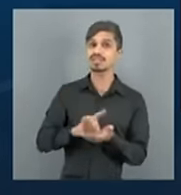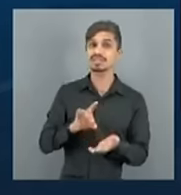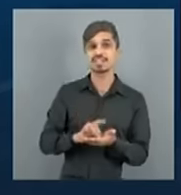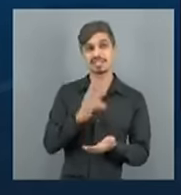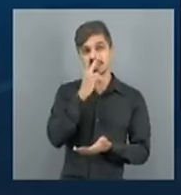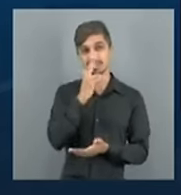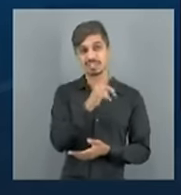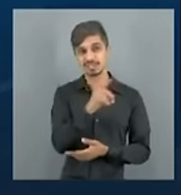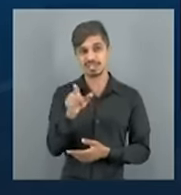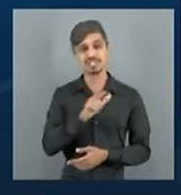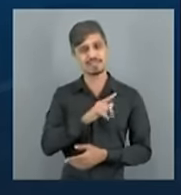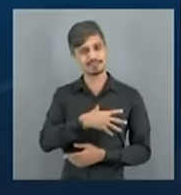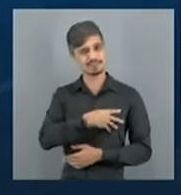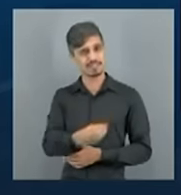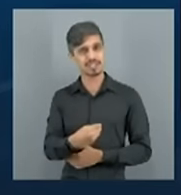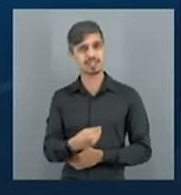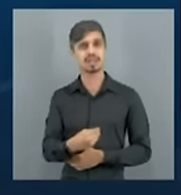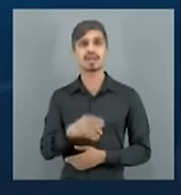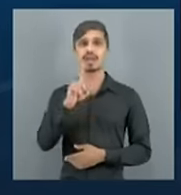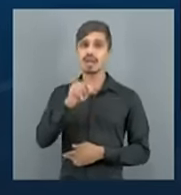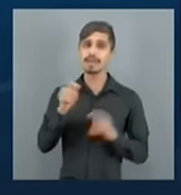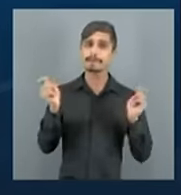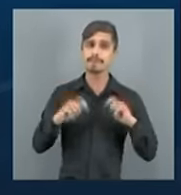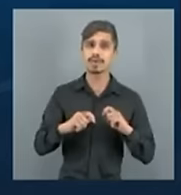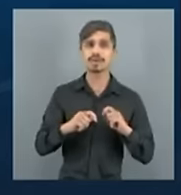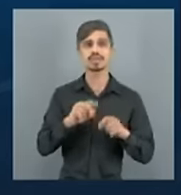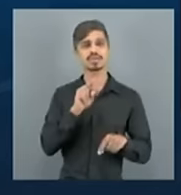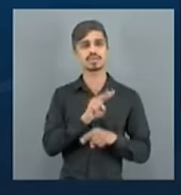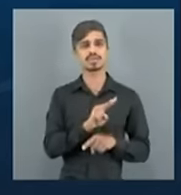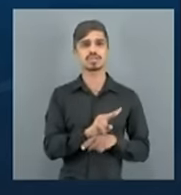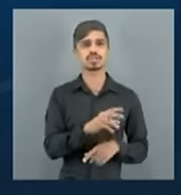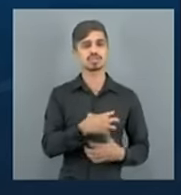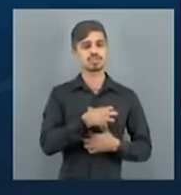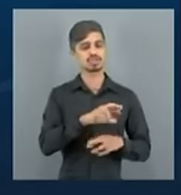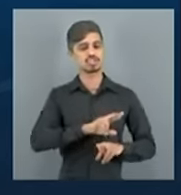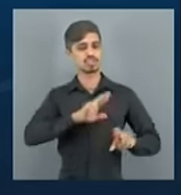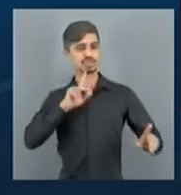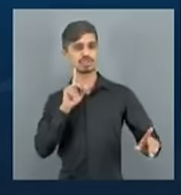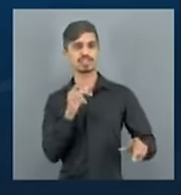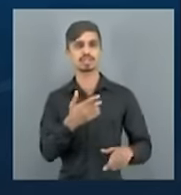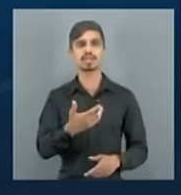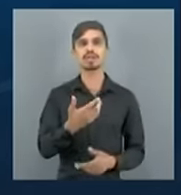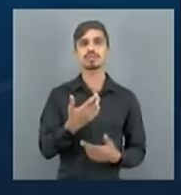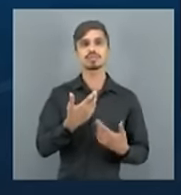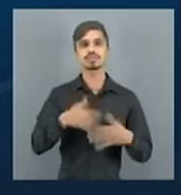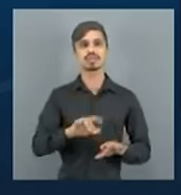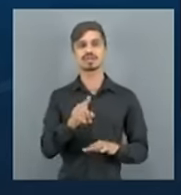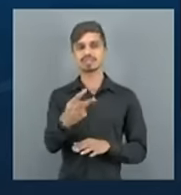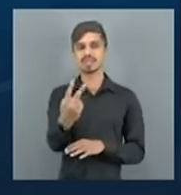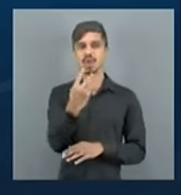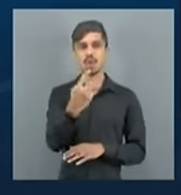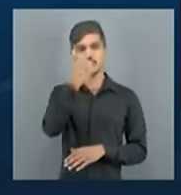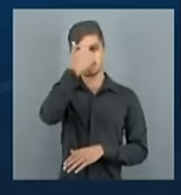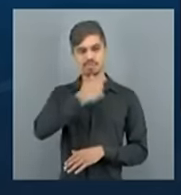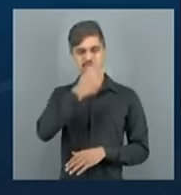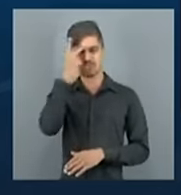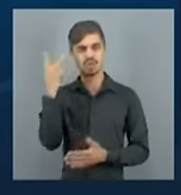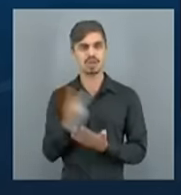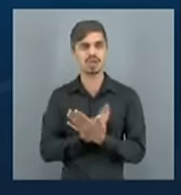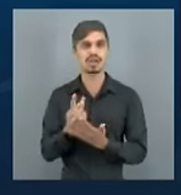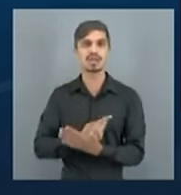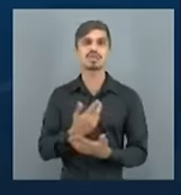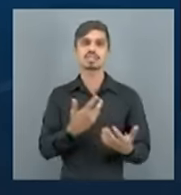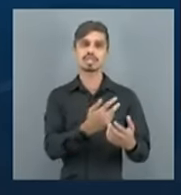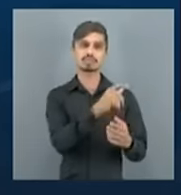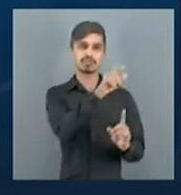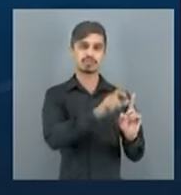que vocês têm filho, é poder criar de forma diferente, entende? Eu não quero que meu filho me olhe como um cara que errou, quero que meu filho me